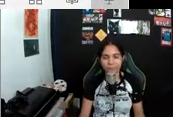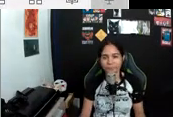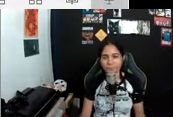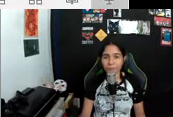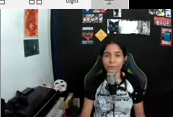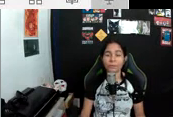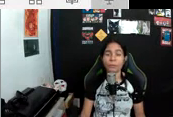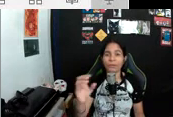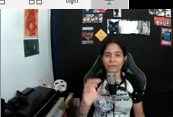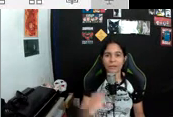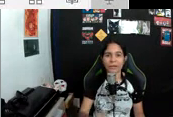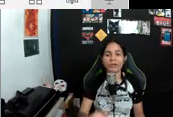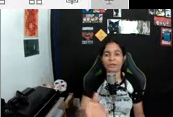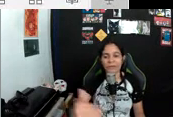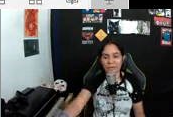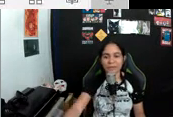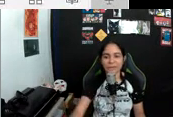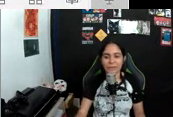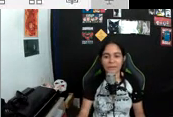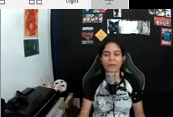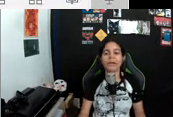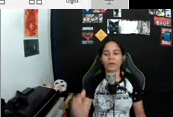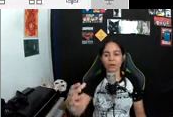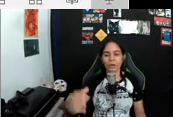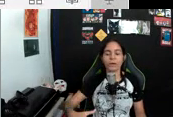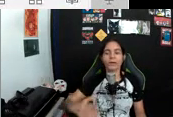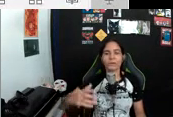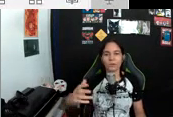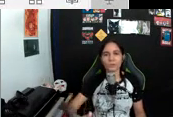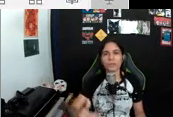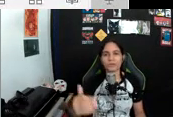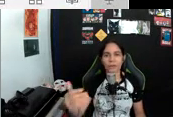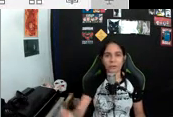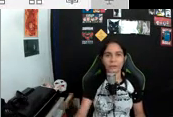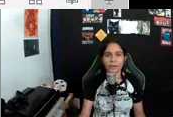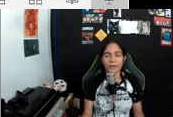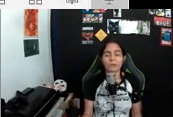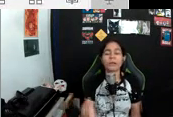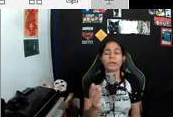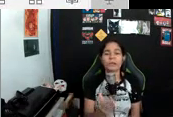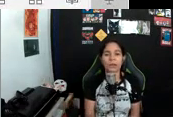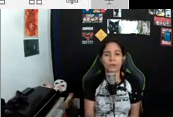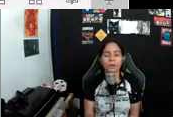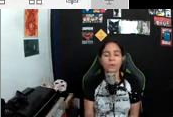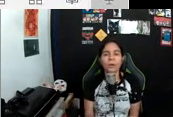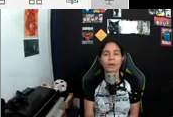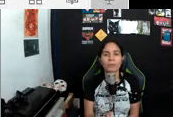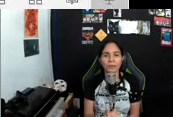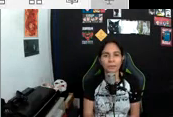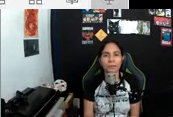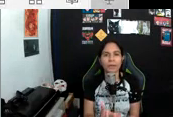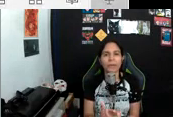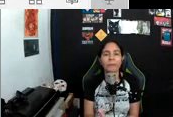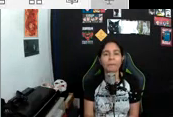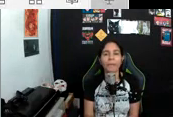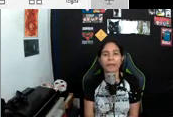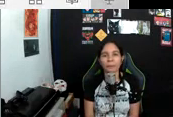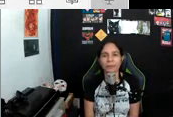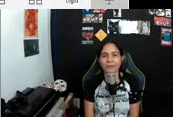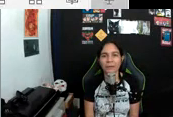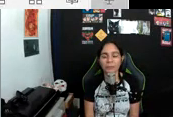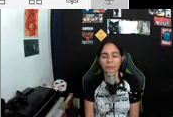avaliado. No momento que você registra, você está, sim, colocando que o procedimento foi errado. Então, uma minha